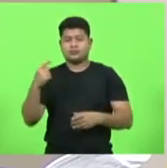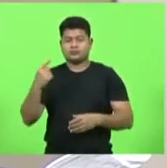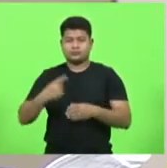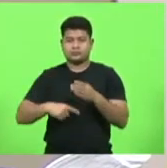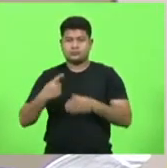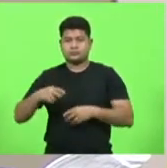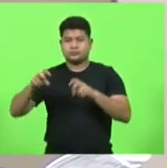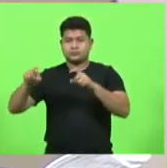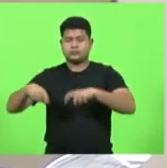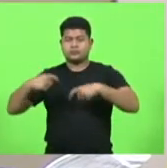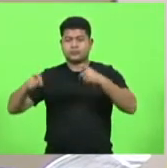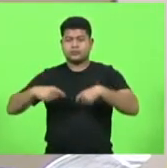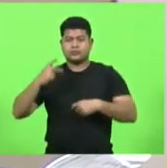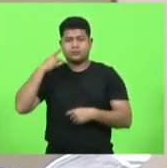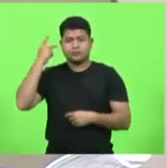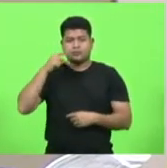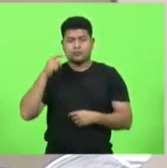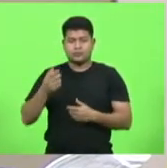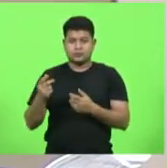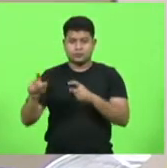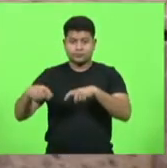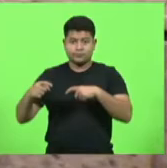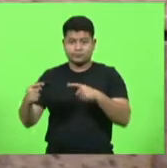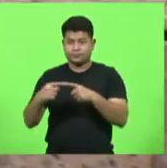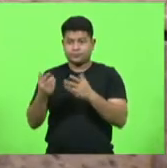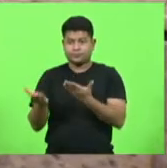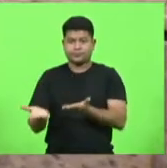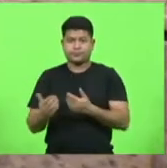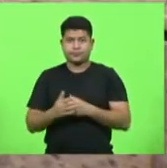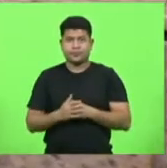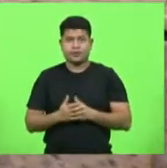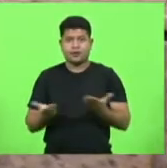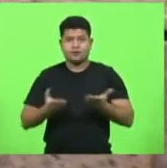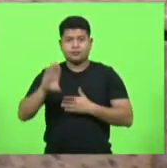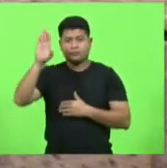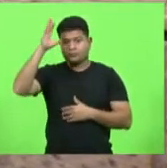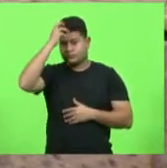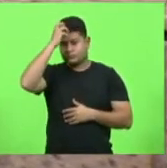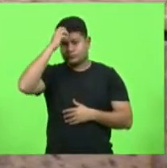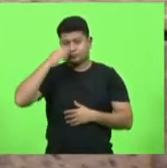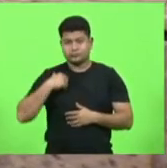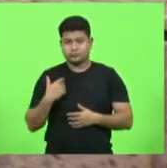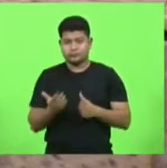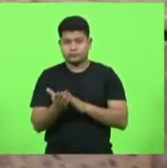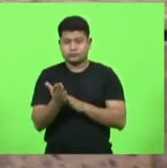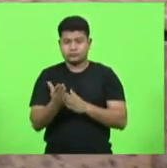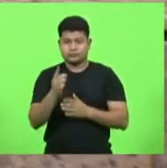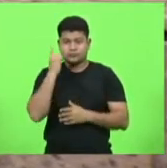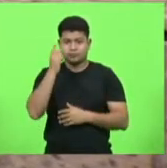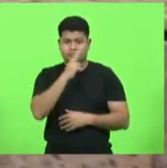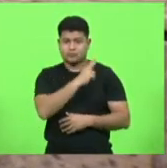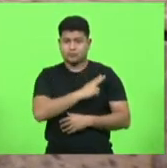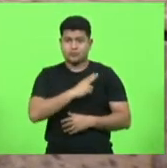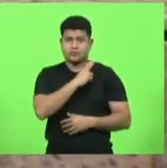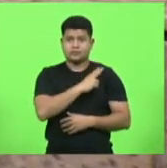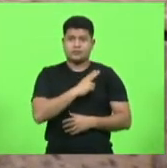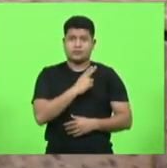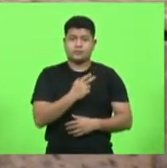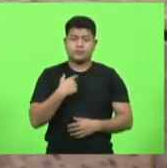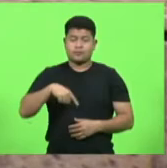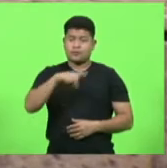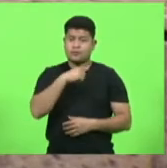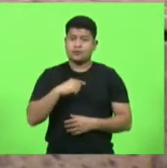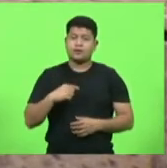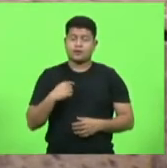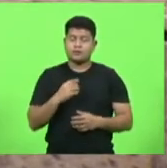Rural. Em discussão, com a palavra, deputado Ismael dos Santos. Senhor presidente, parabenizar o deputado Luiz pela iniciativa. Nós conhecemos muito bem a região.